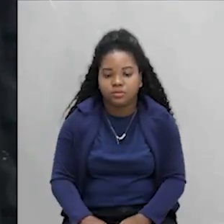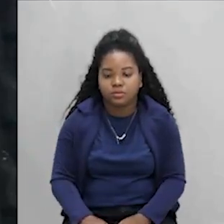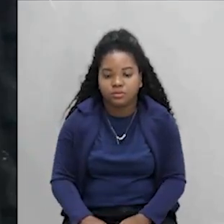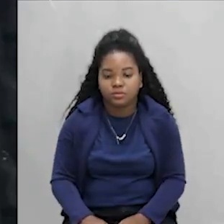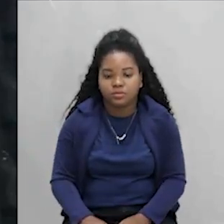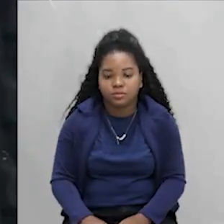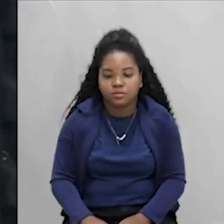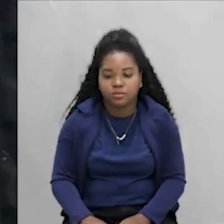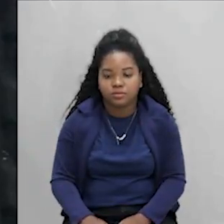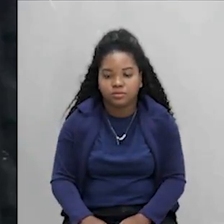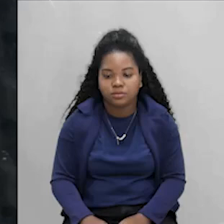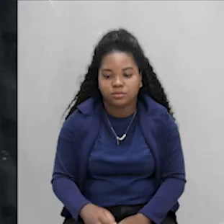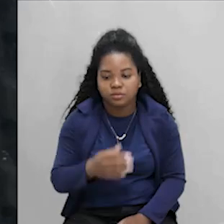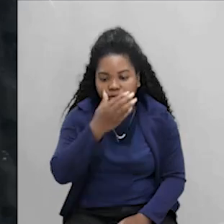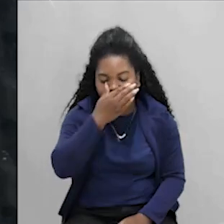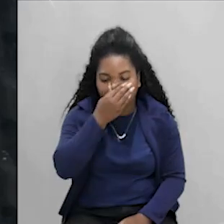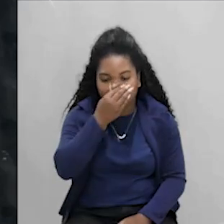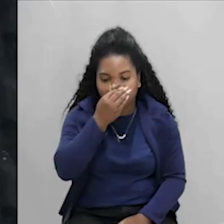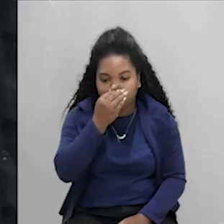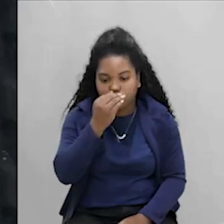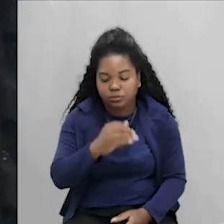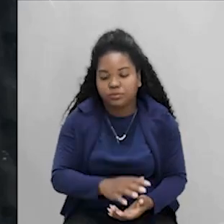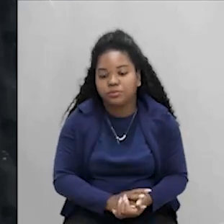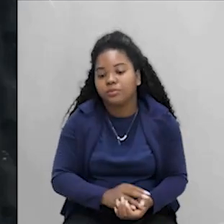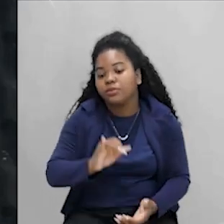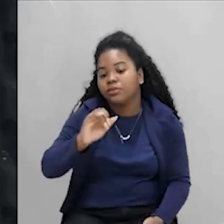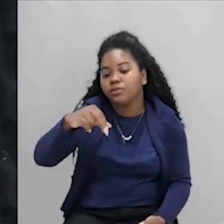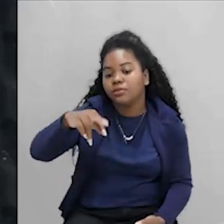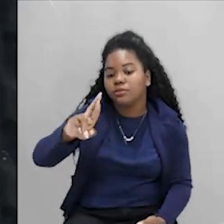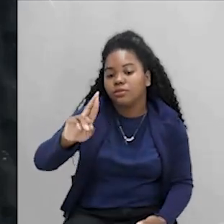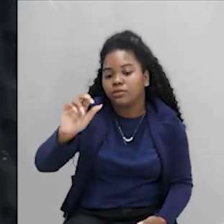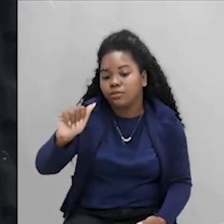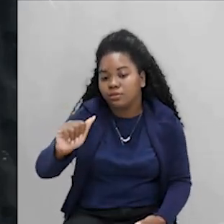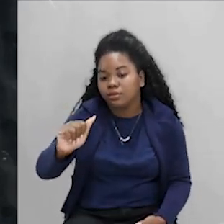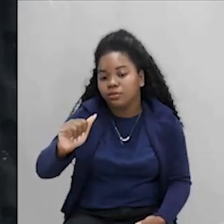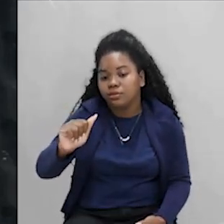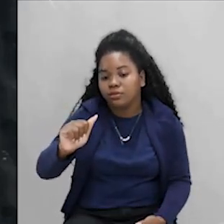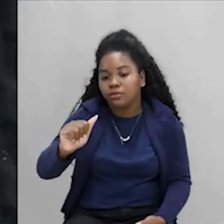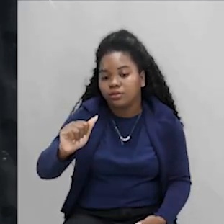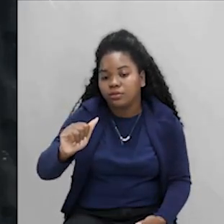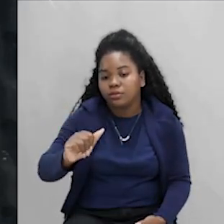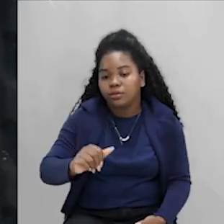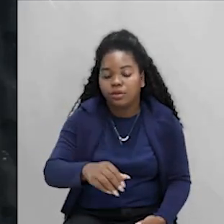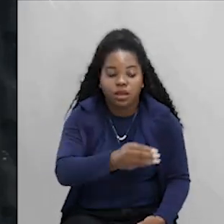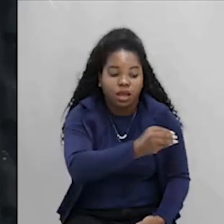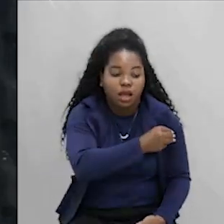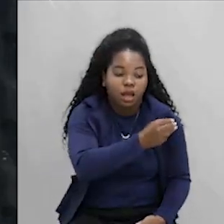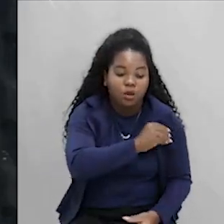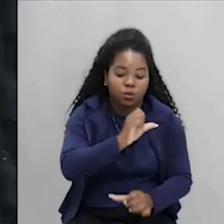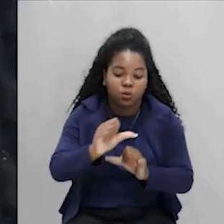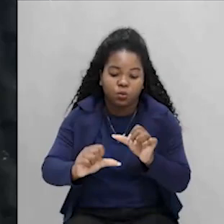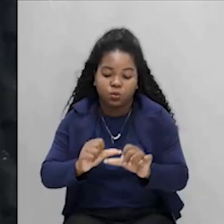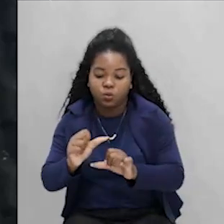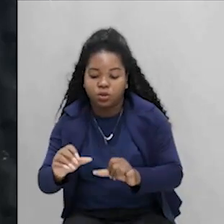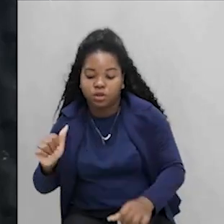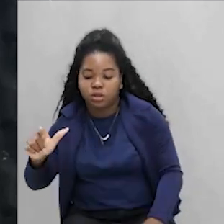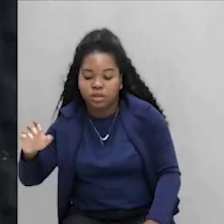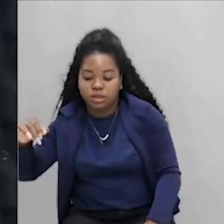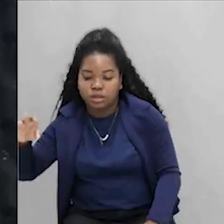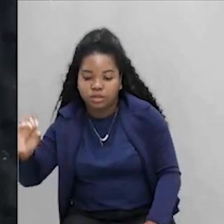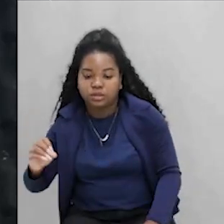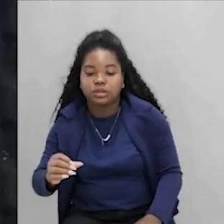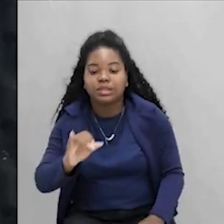éter então na intramolecular álcool gera Alcino na